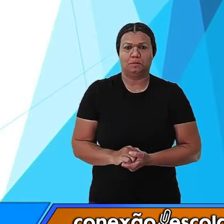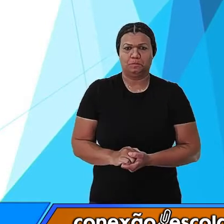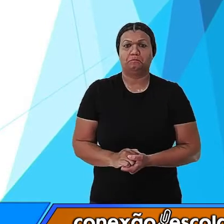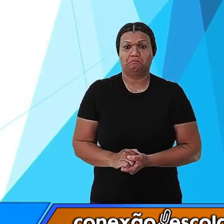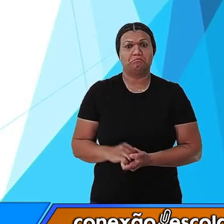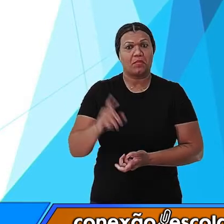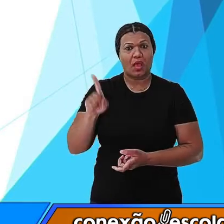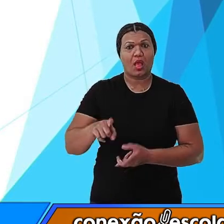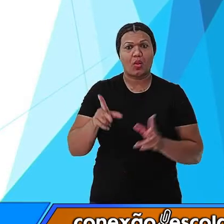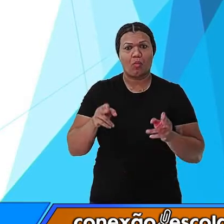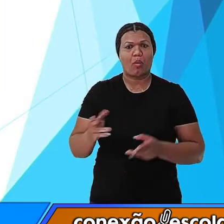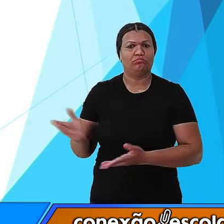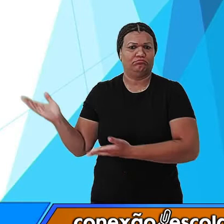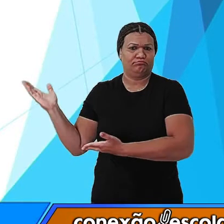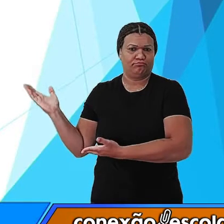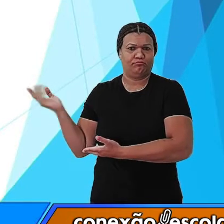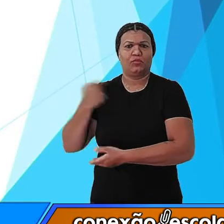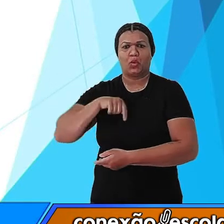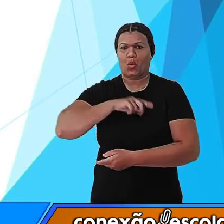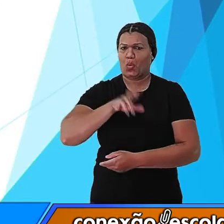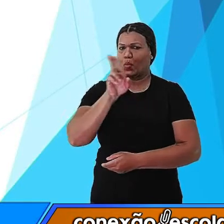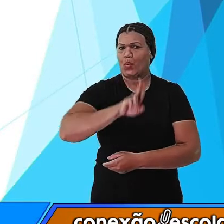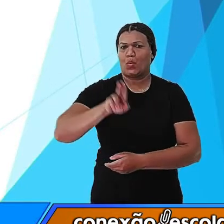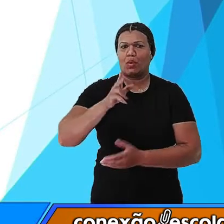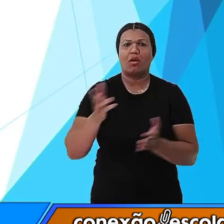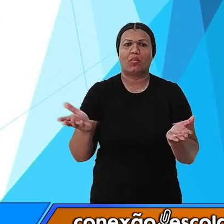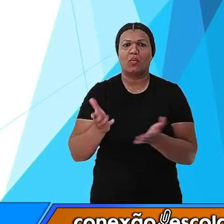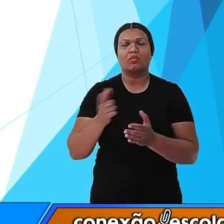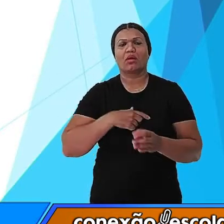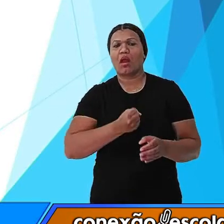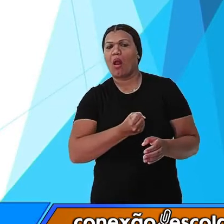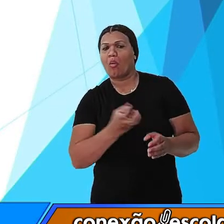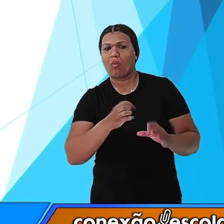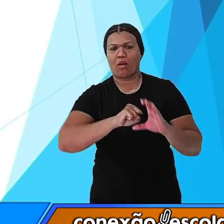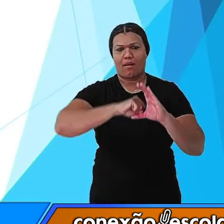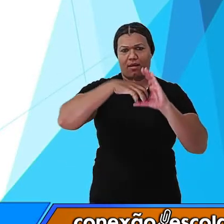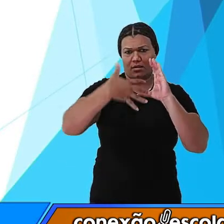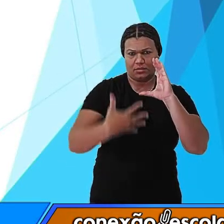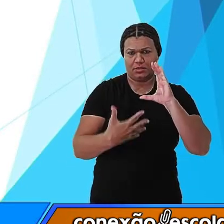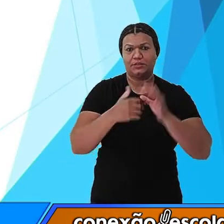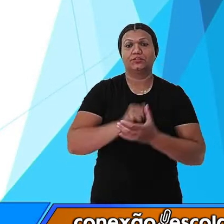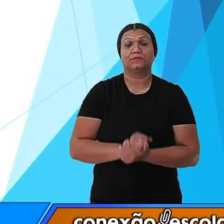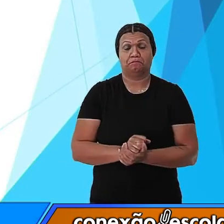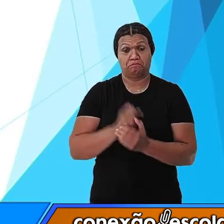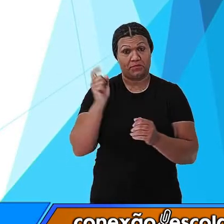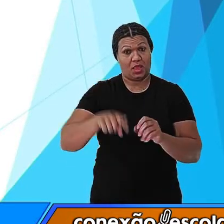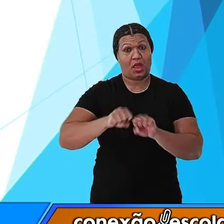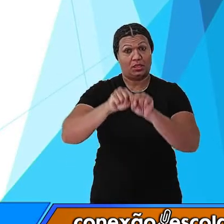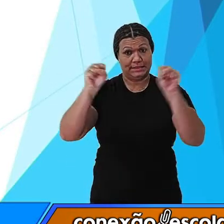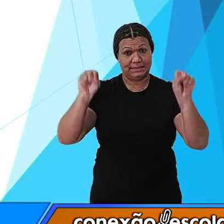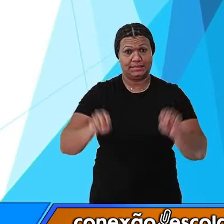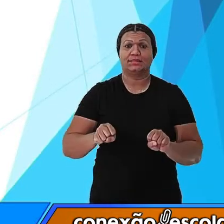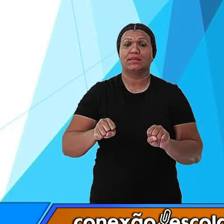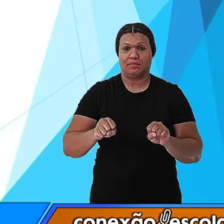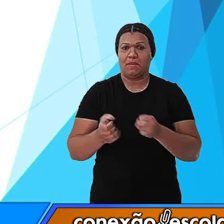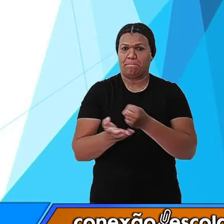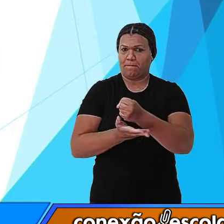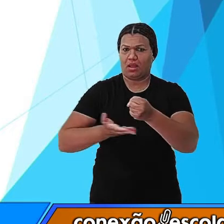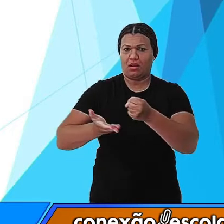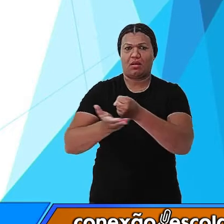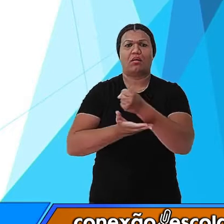é esse que nós utilizamos hoje, ele tem algumas características, né? Ele é um sistema de